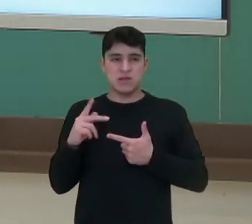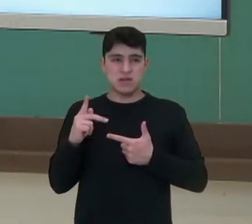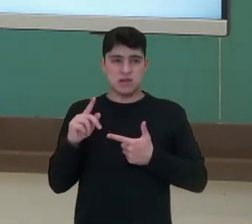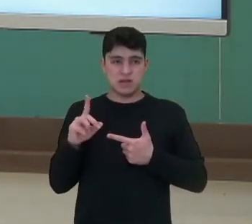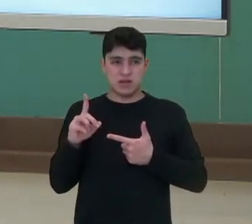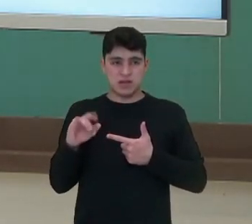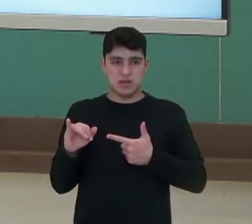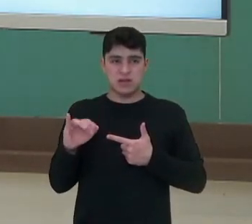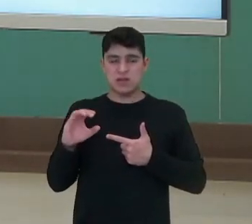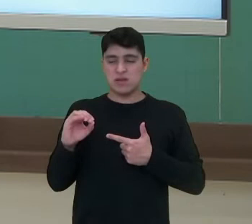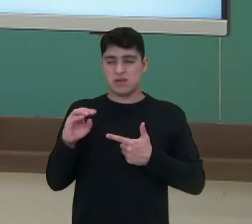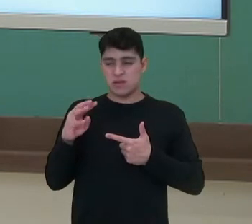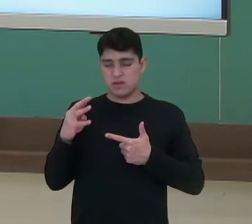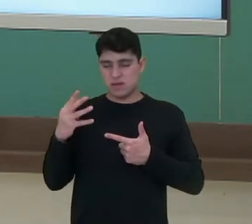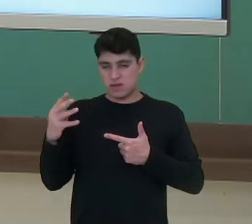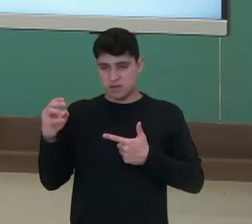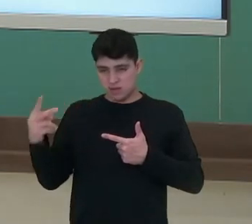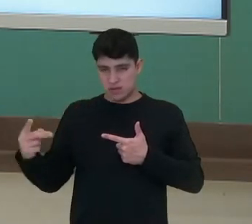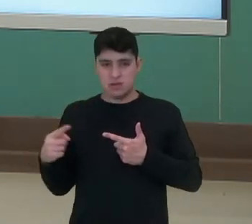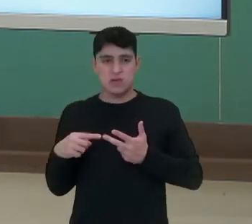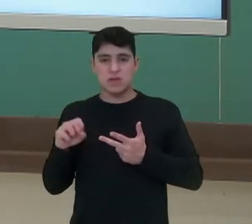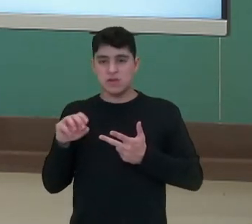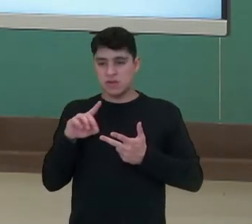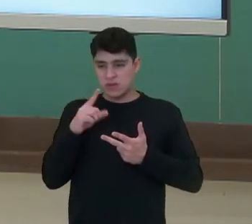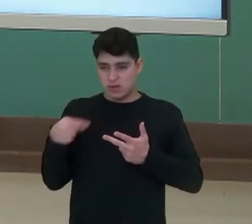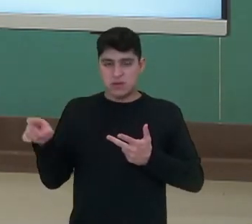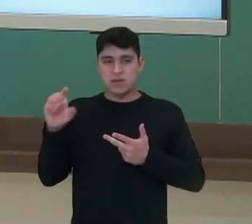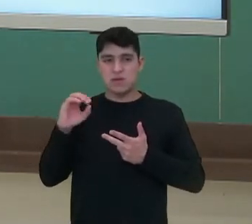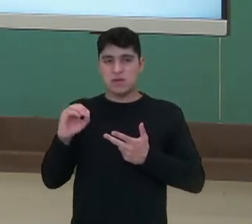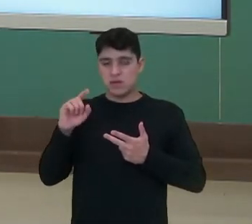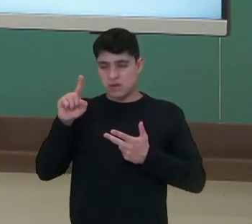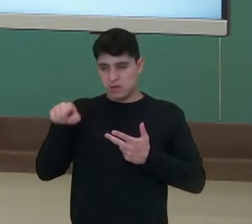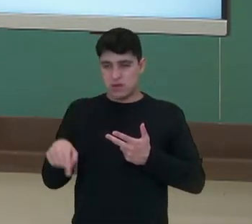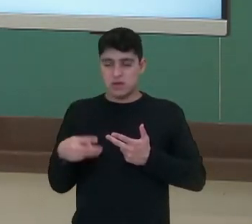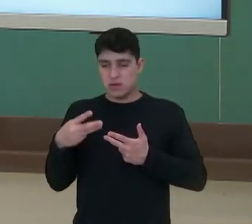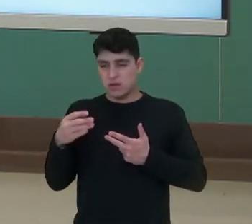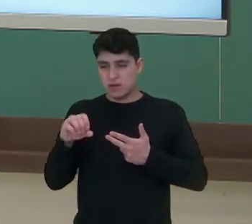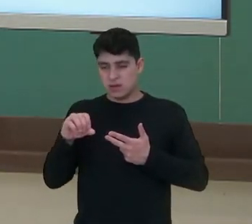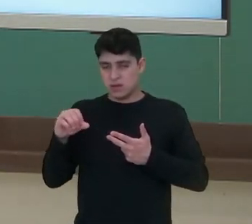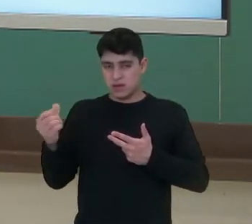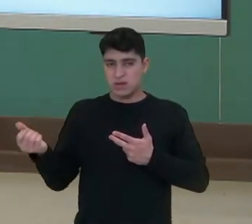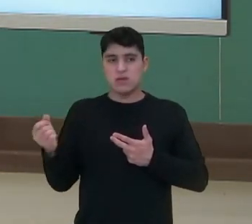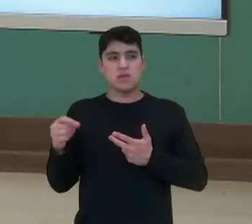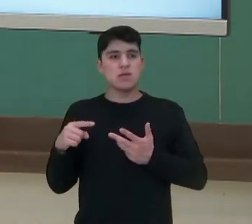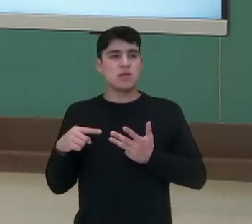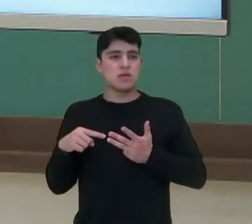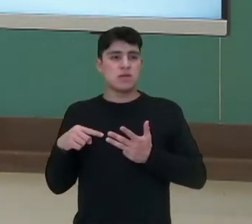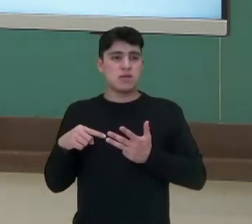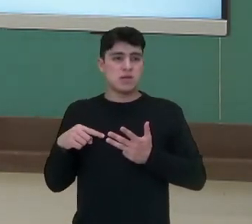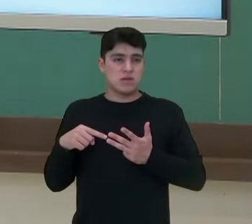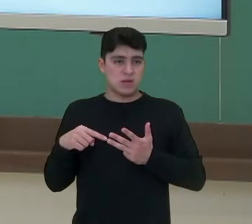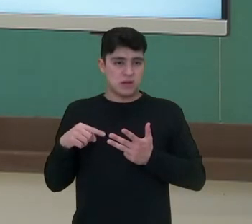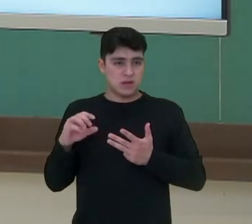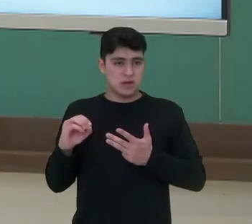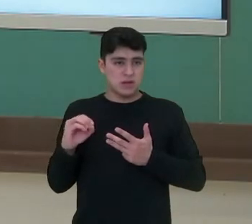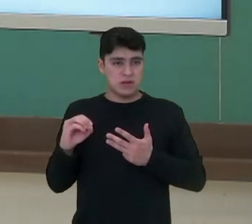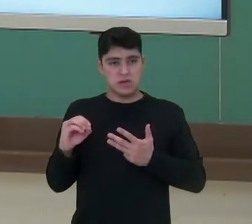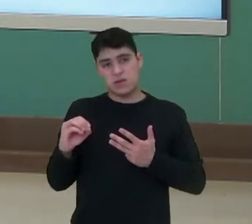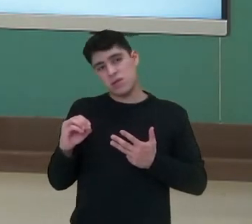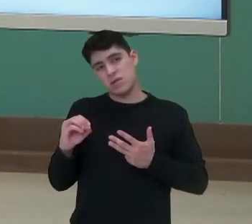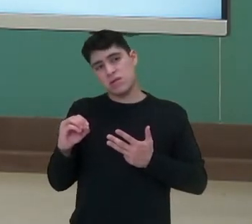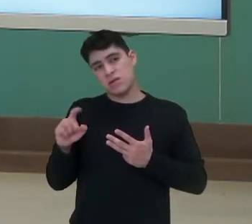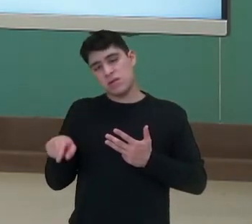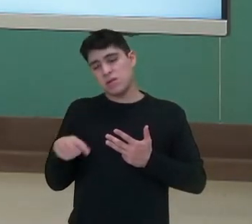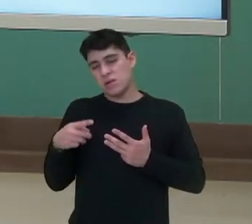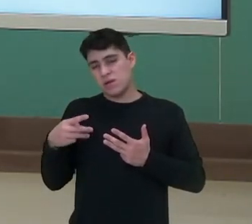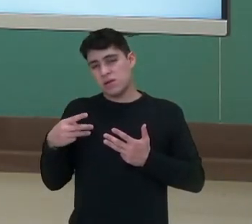com 0,402, o Sudão com 0,396, a República Centro-Africana com